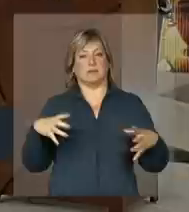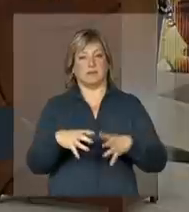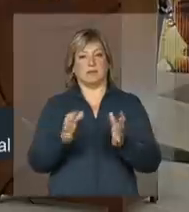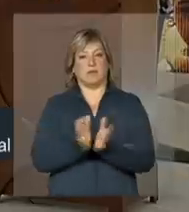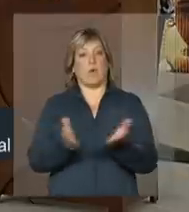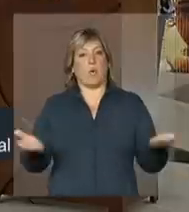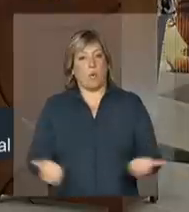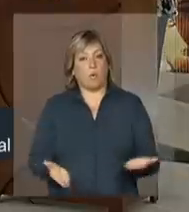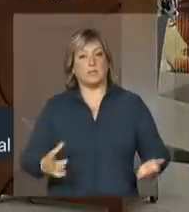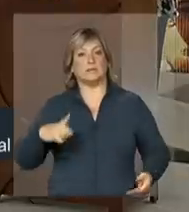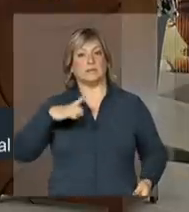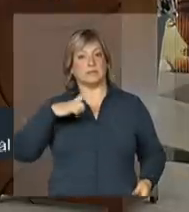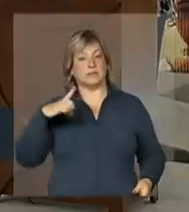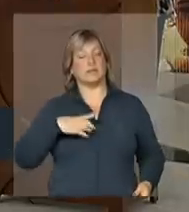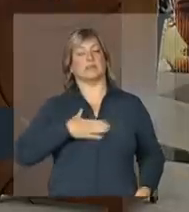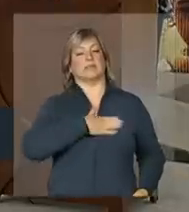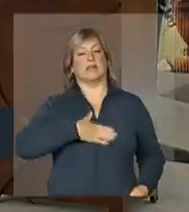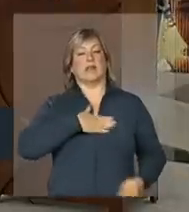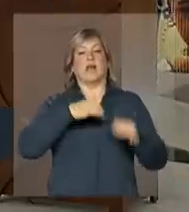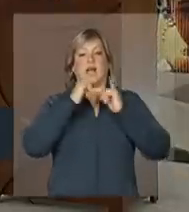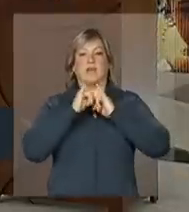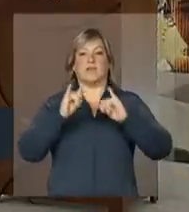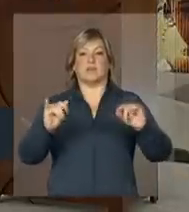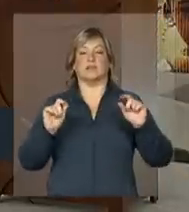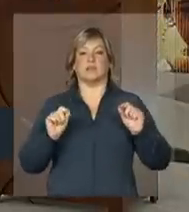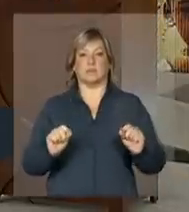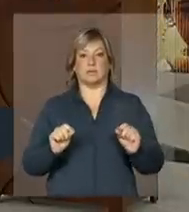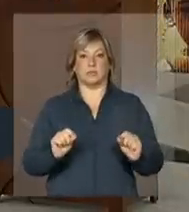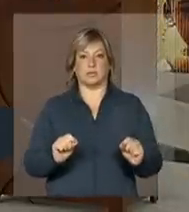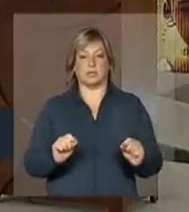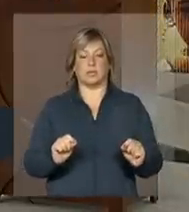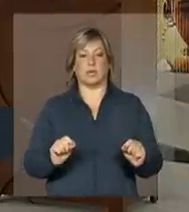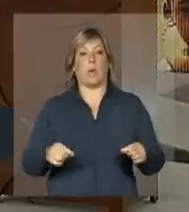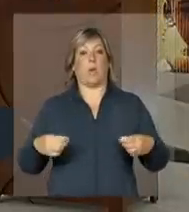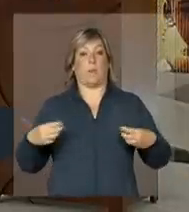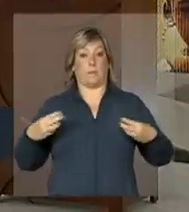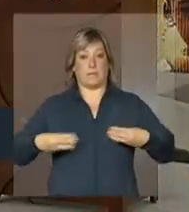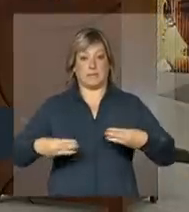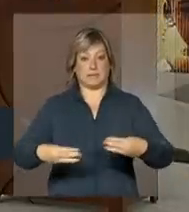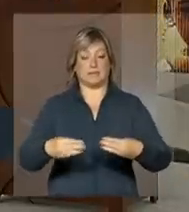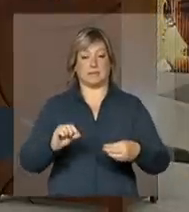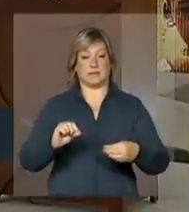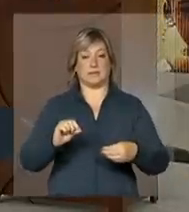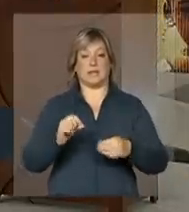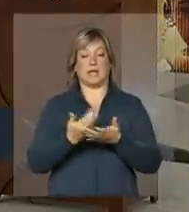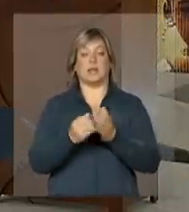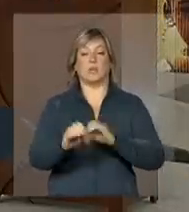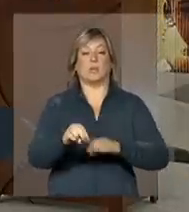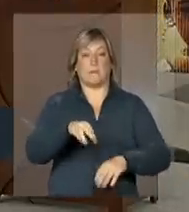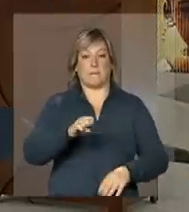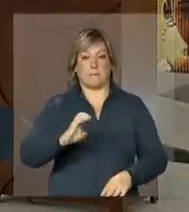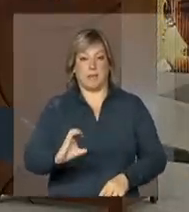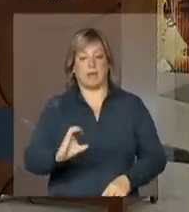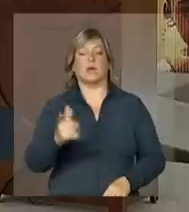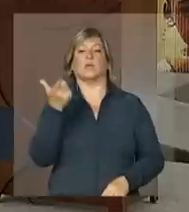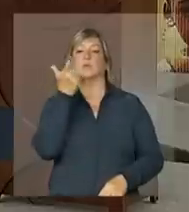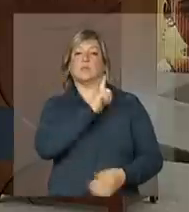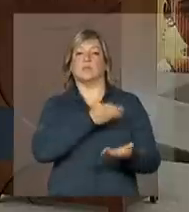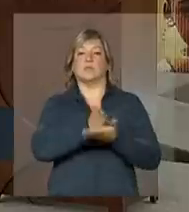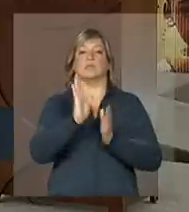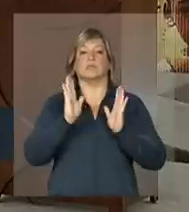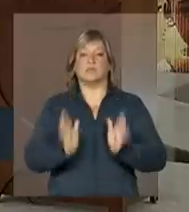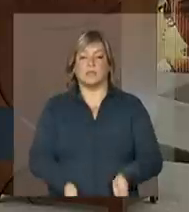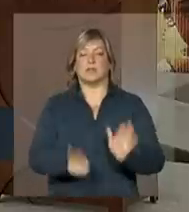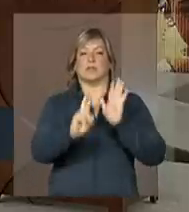satisfação de anunciar que o Ministério da Educação homologou as